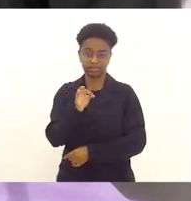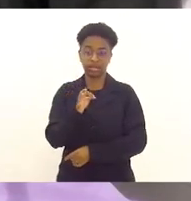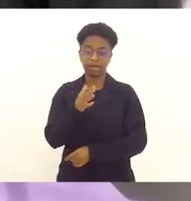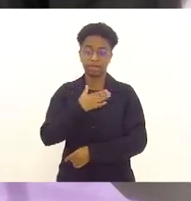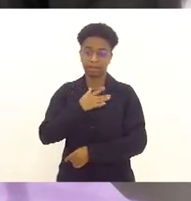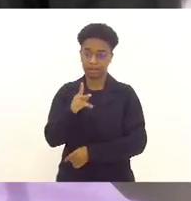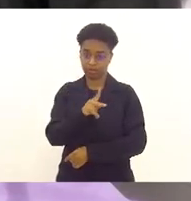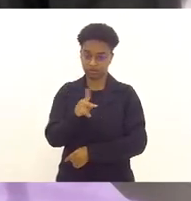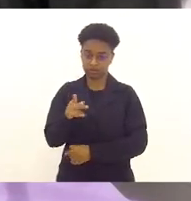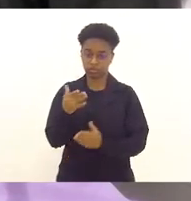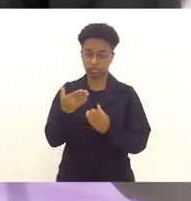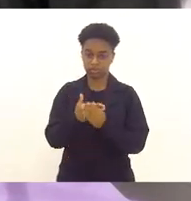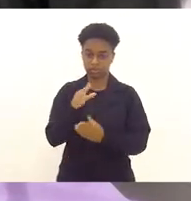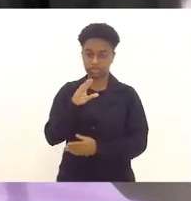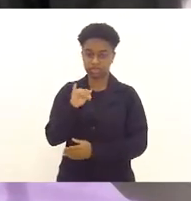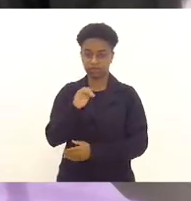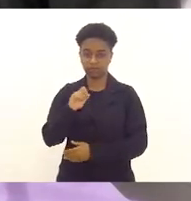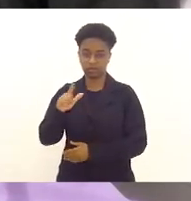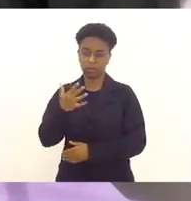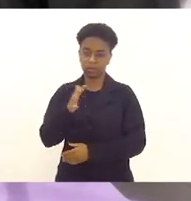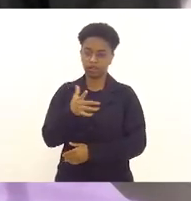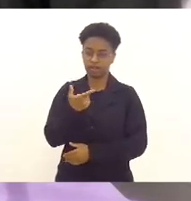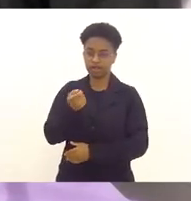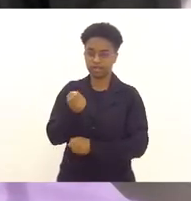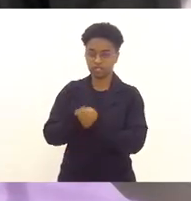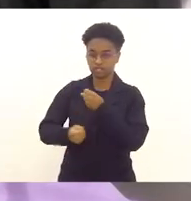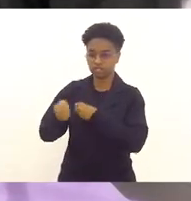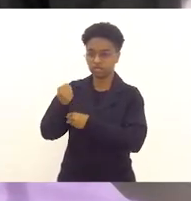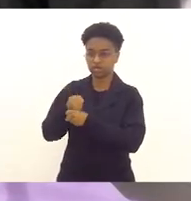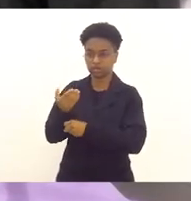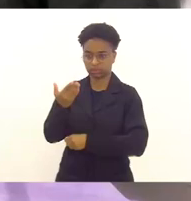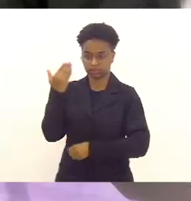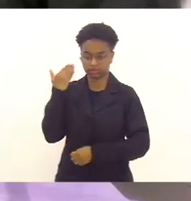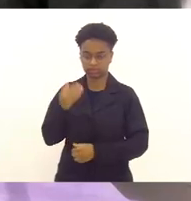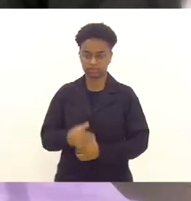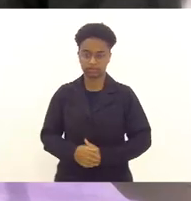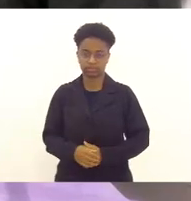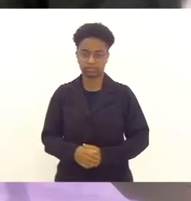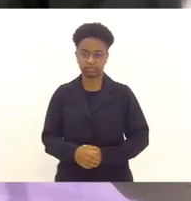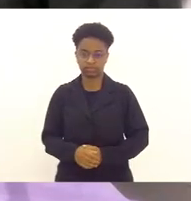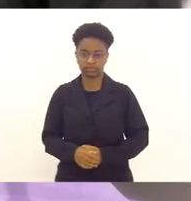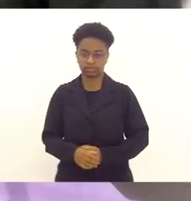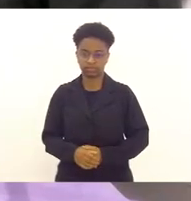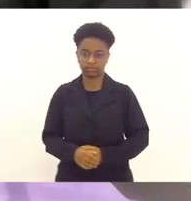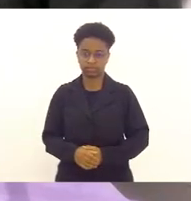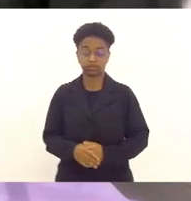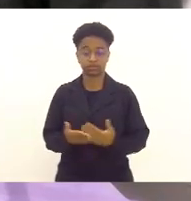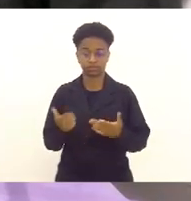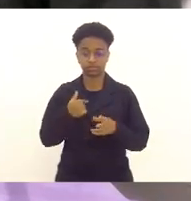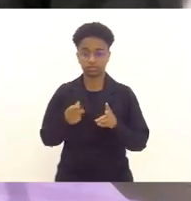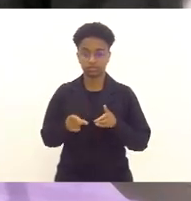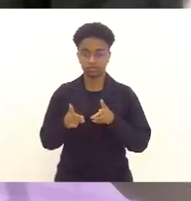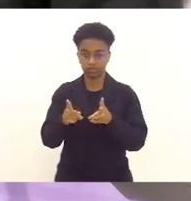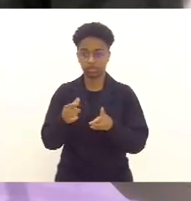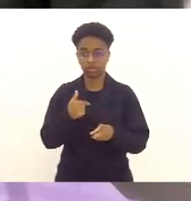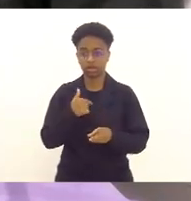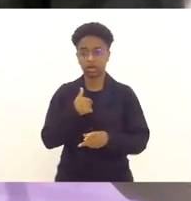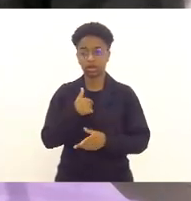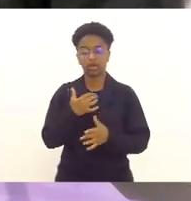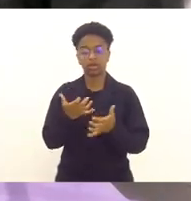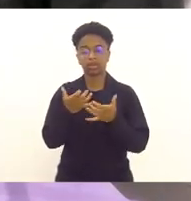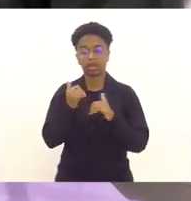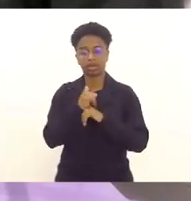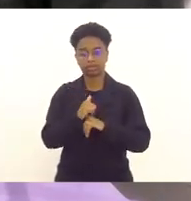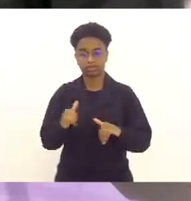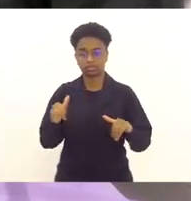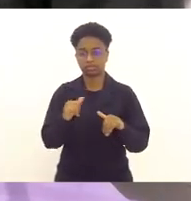uma professora de Processo Civil tem mais uns 20 anos atrás pelo menos 20 e Poucos Anos né E então assim eu sigo o que eu gostaria de falar